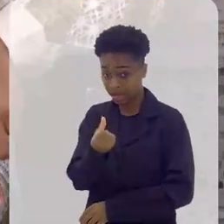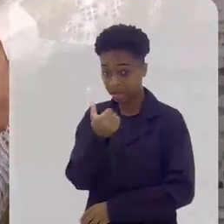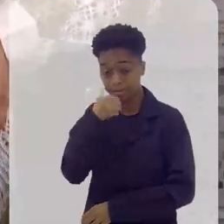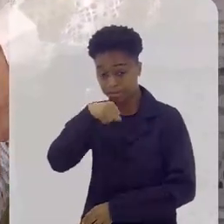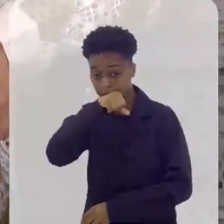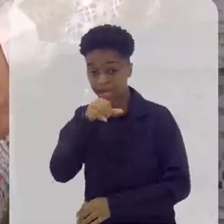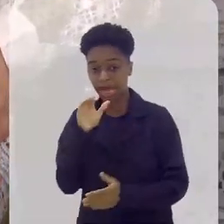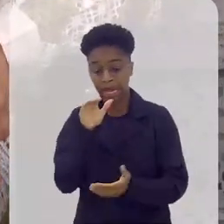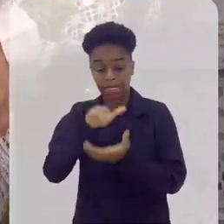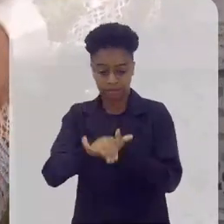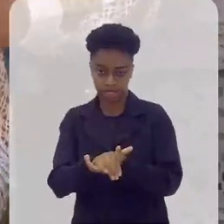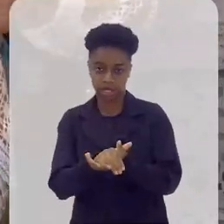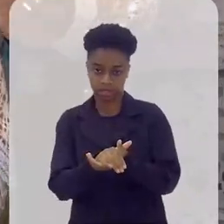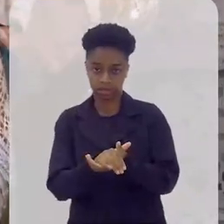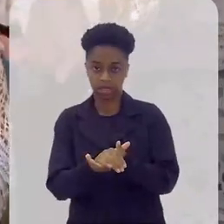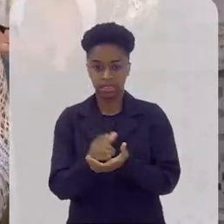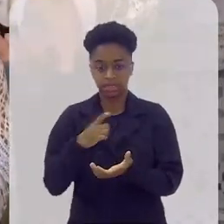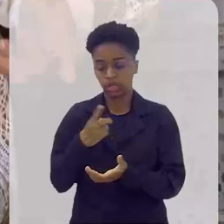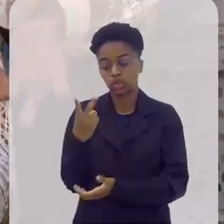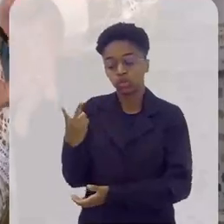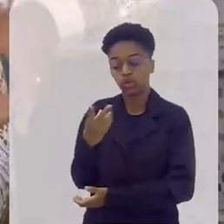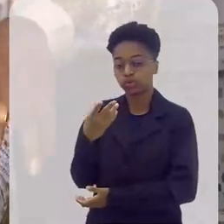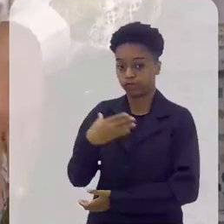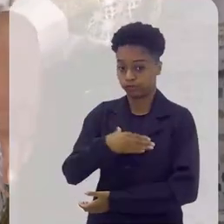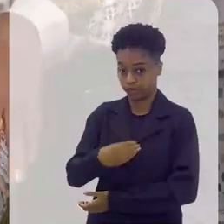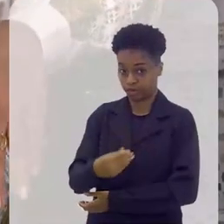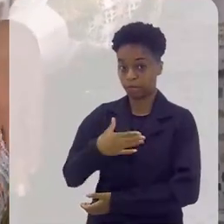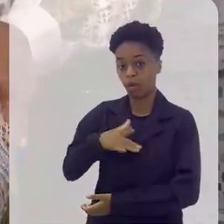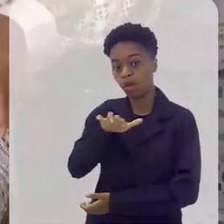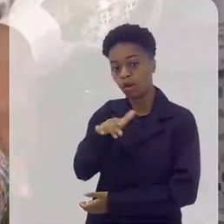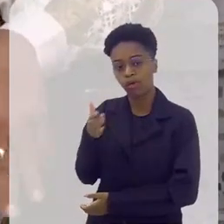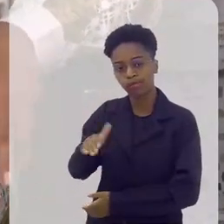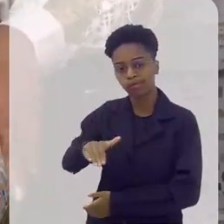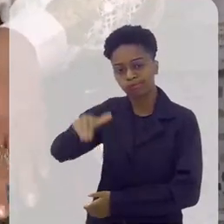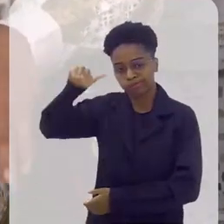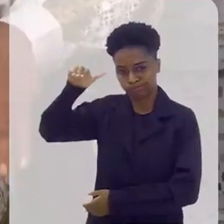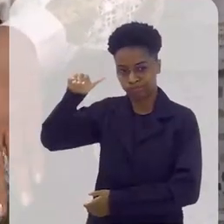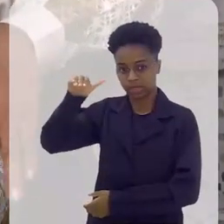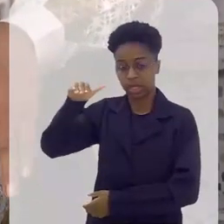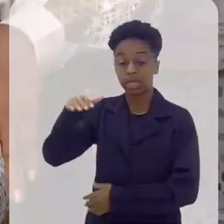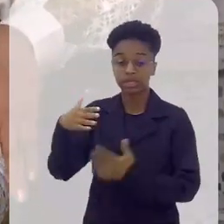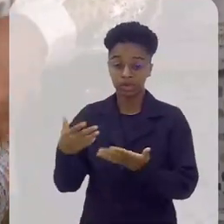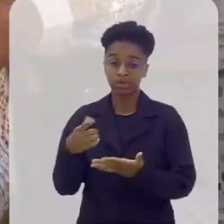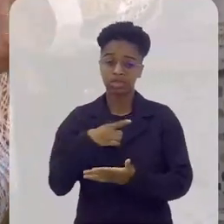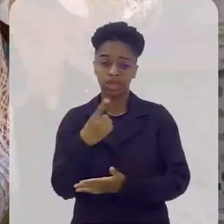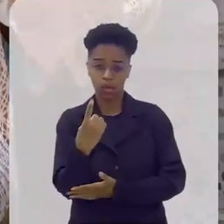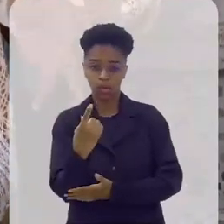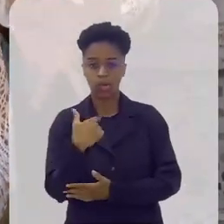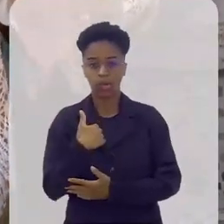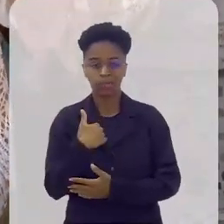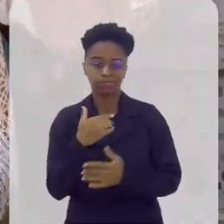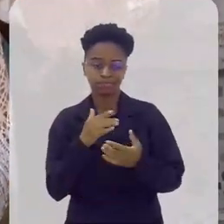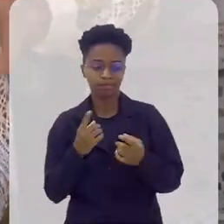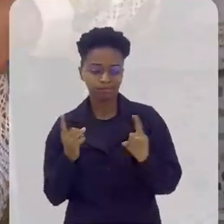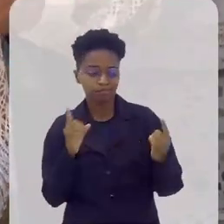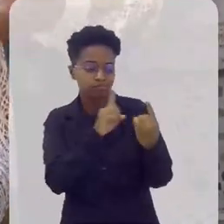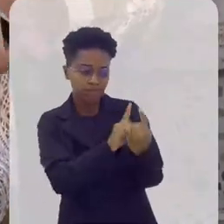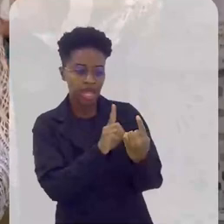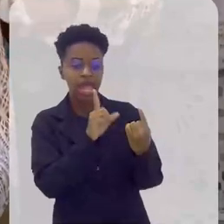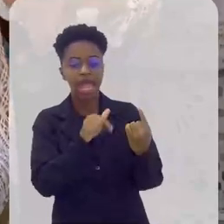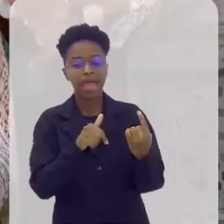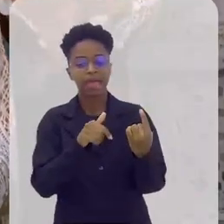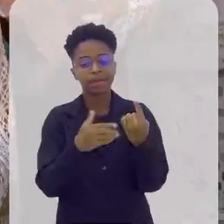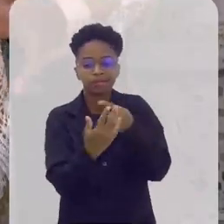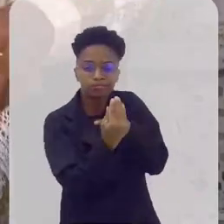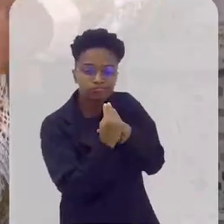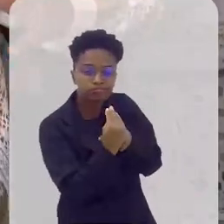senhor que teve dois filhos, são os meus irmãos mais velhos, inclusive um eu vou ter o prazer de te apresentar, foi quem me criou.